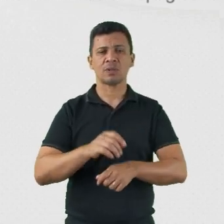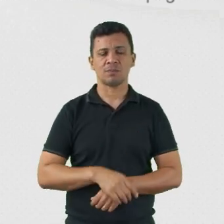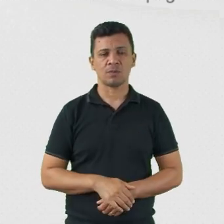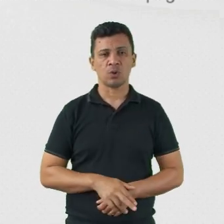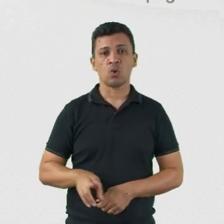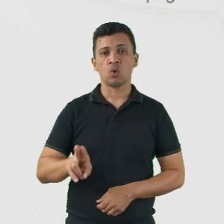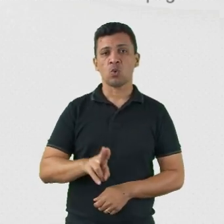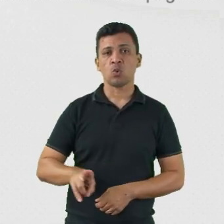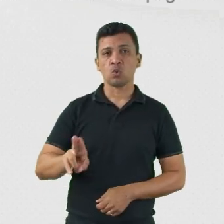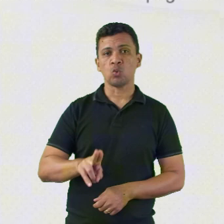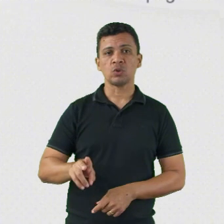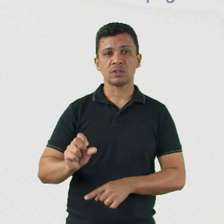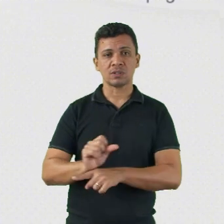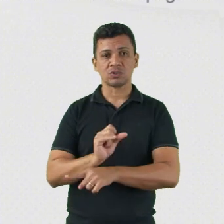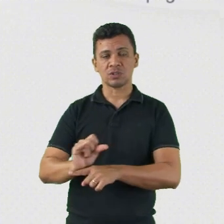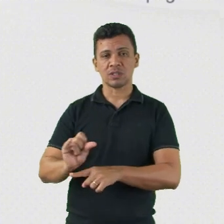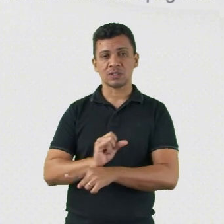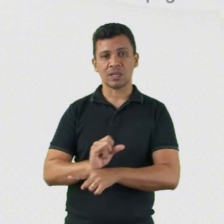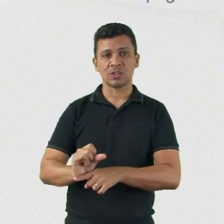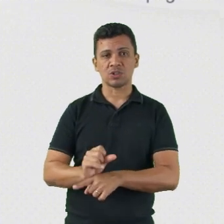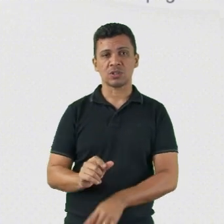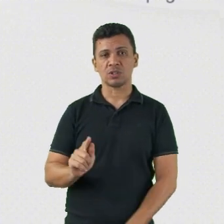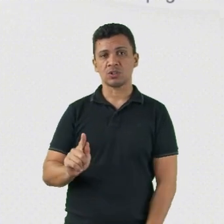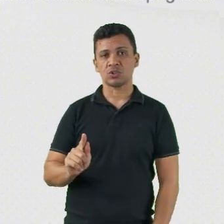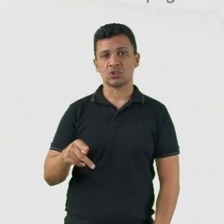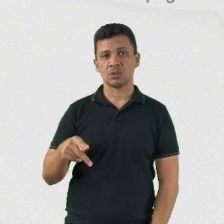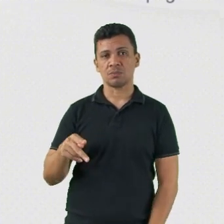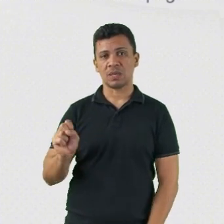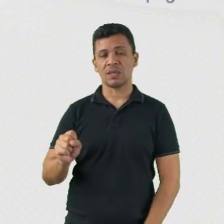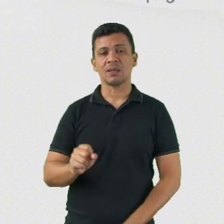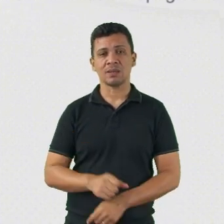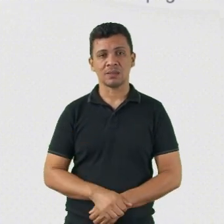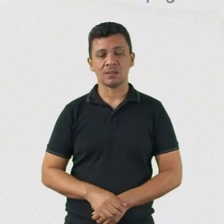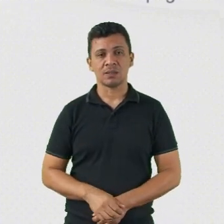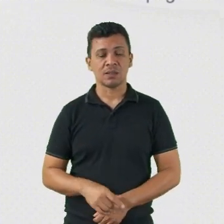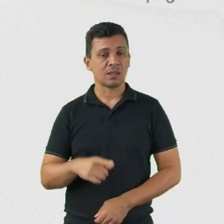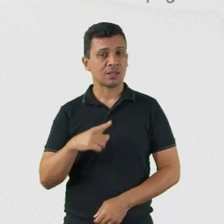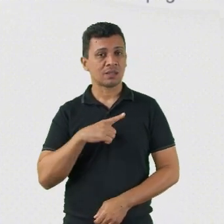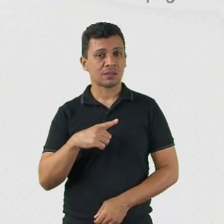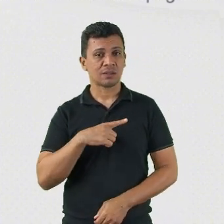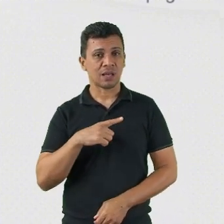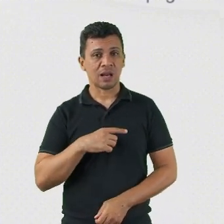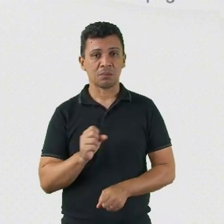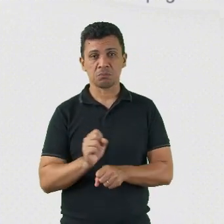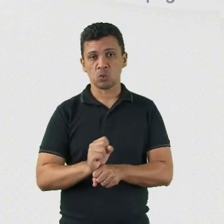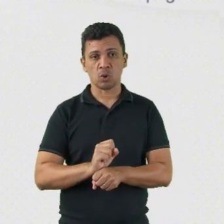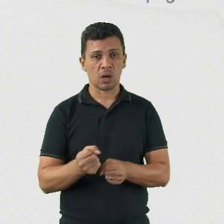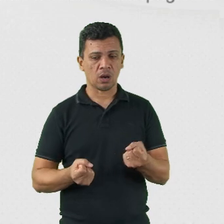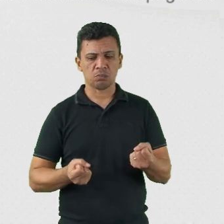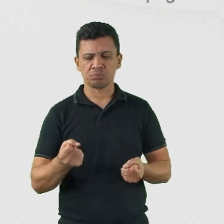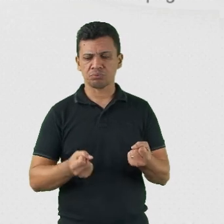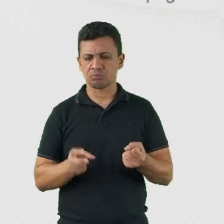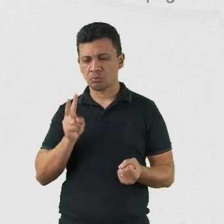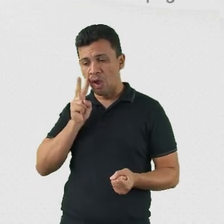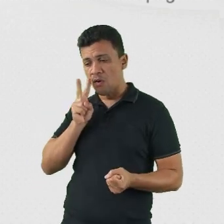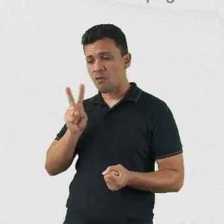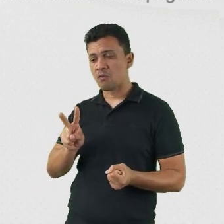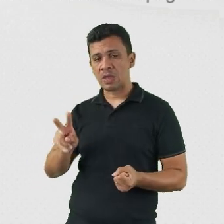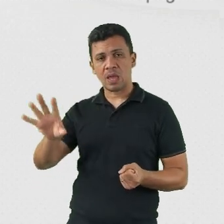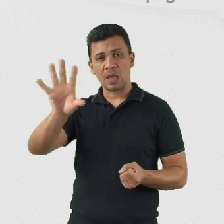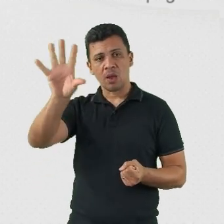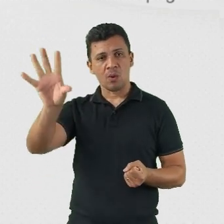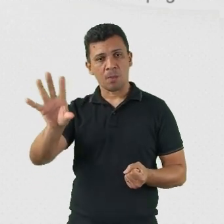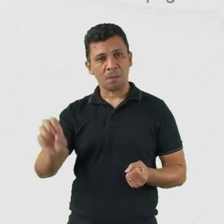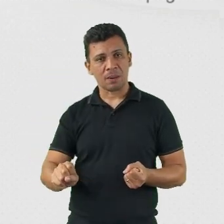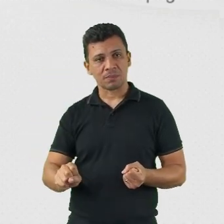gente tem o recurso de, por exemplo, colocar um GPS, se você está na moto, se você está em um veículo, ou, voltando